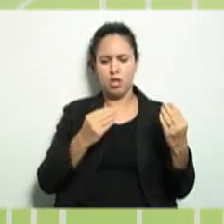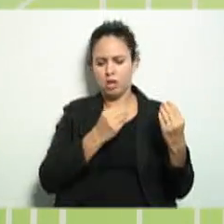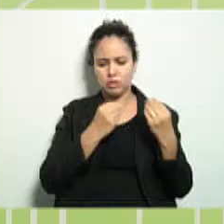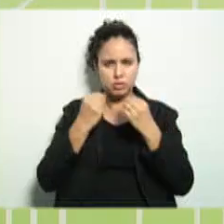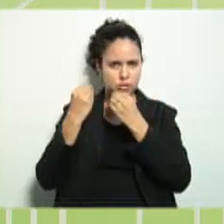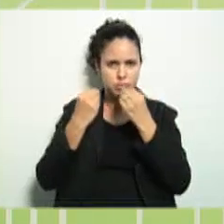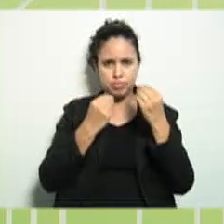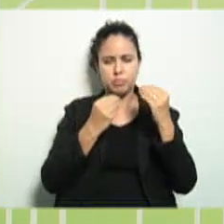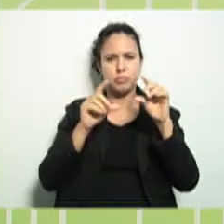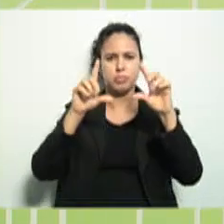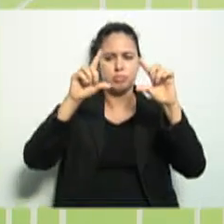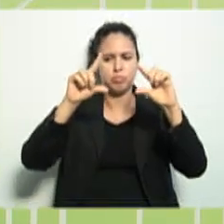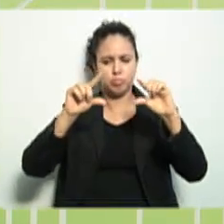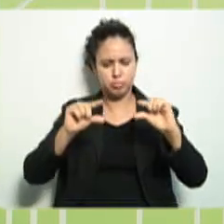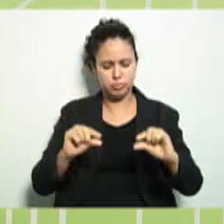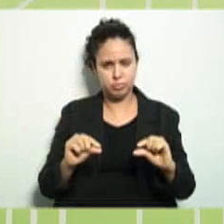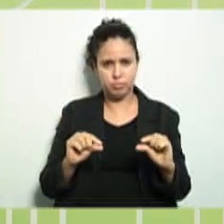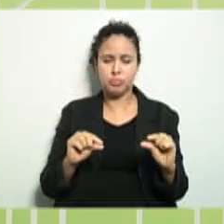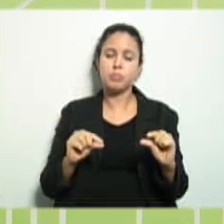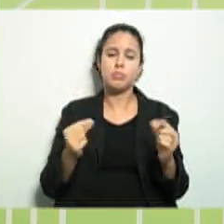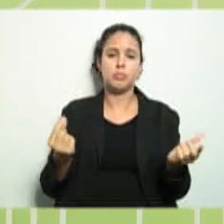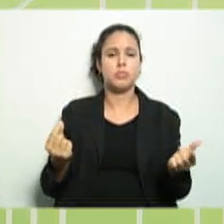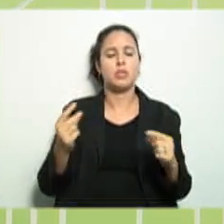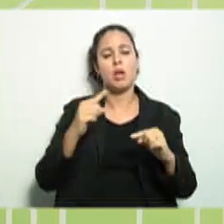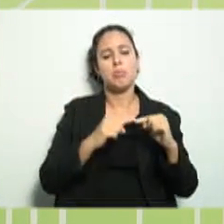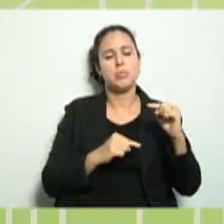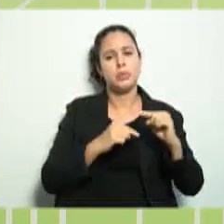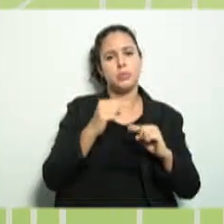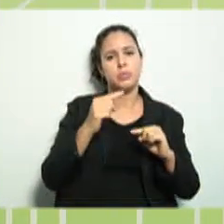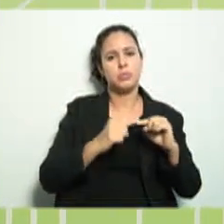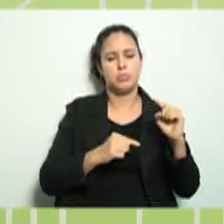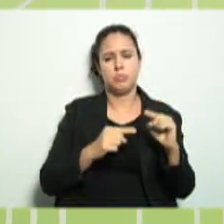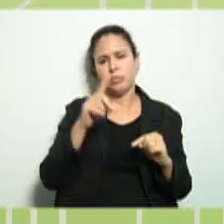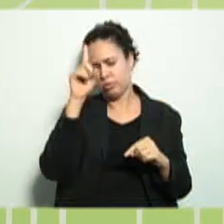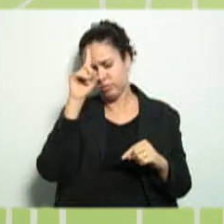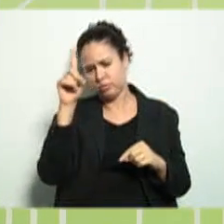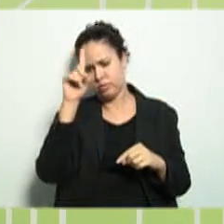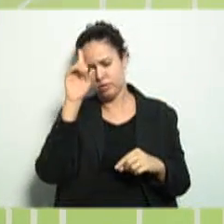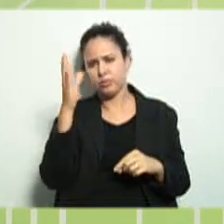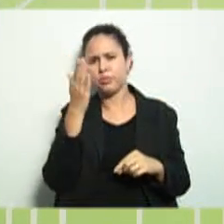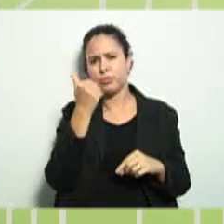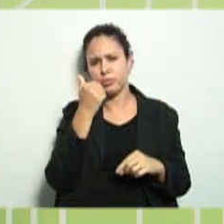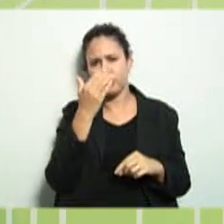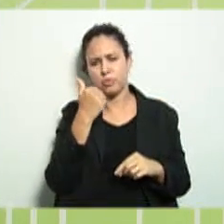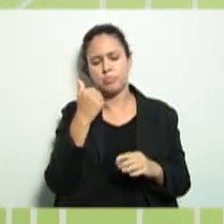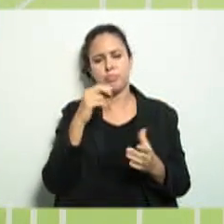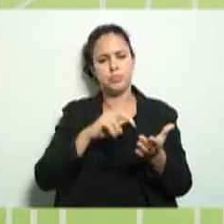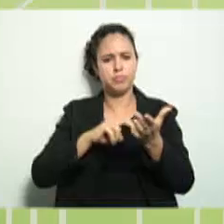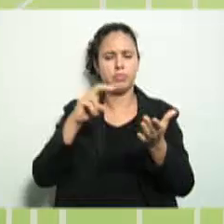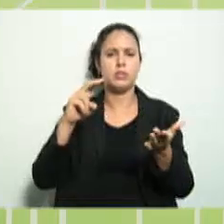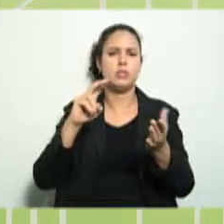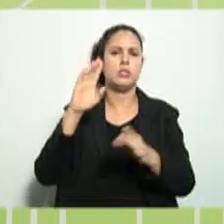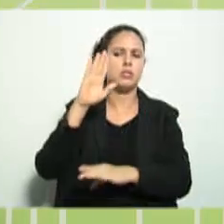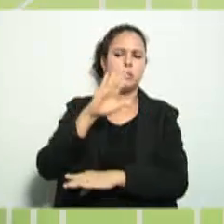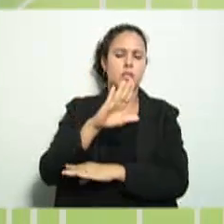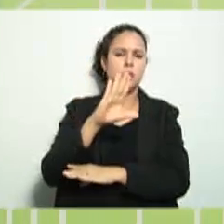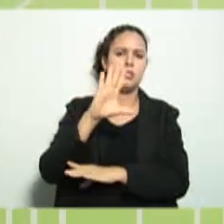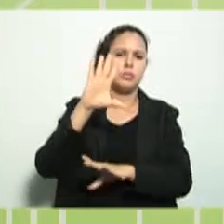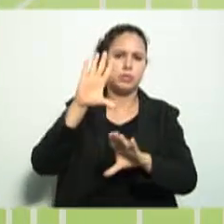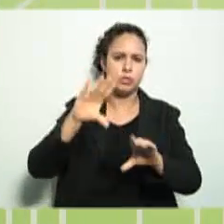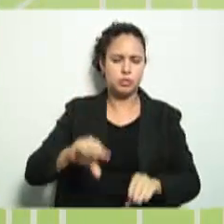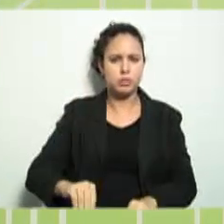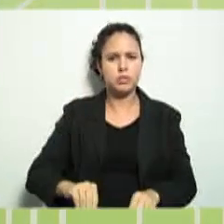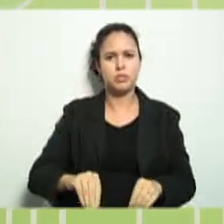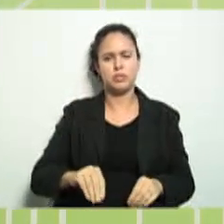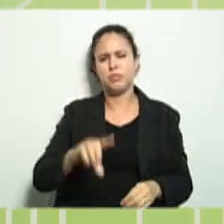cesta básica, produtos que fazem parte da nossa mesa, do nosso almoço, da nossa janta, da nossa alimentação diária.